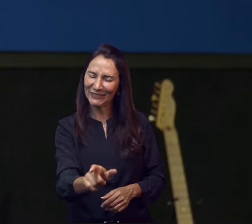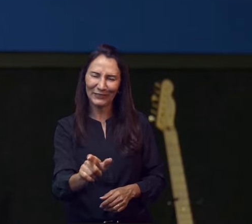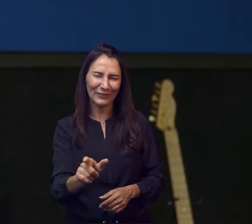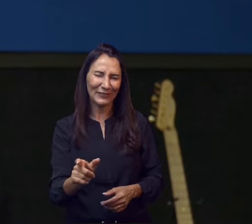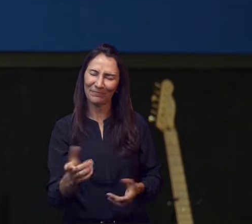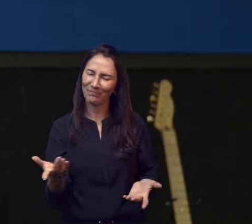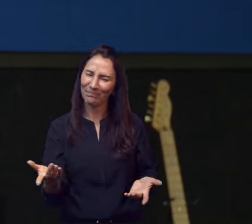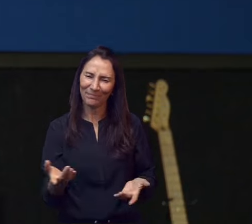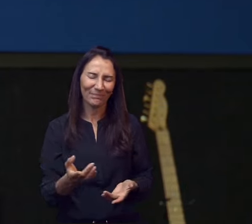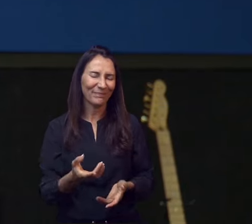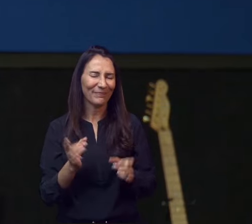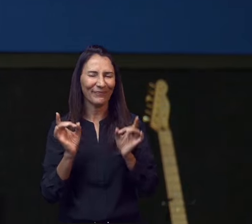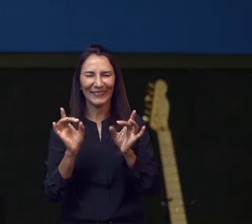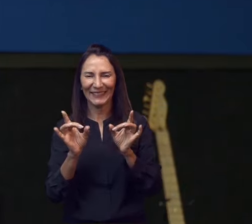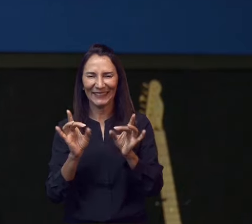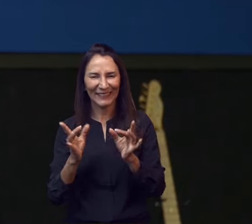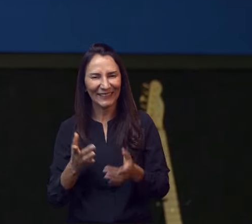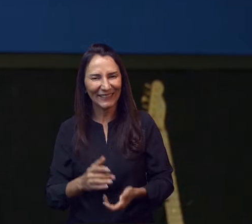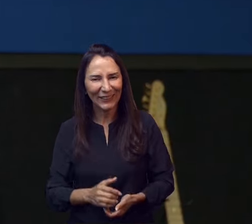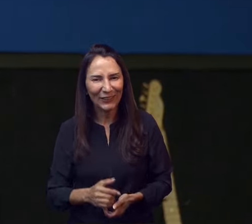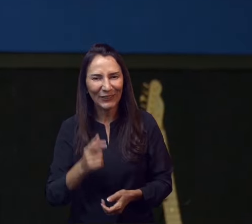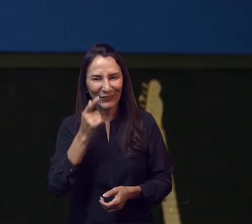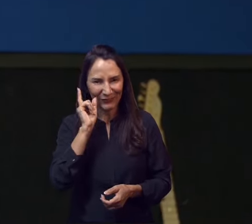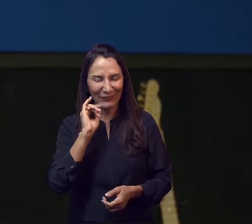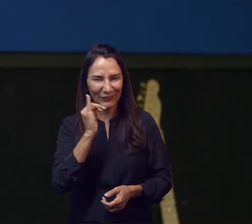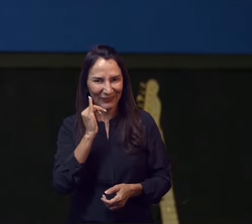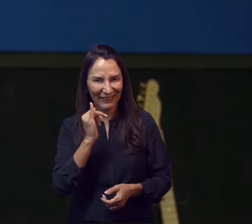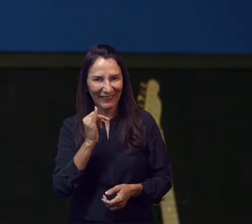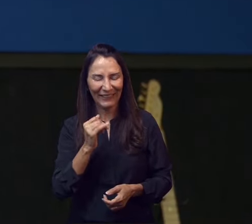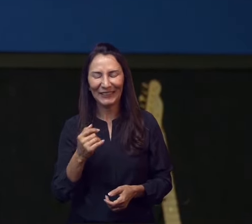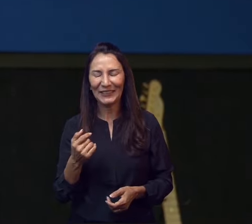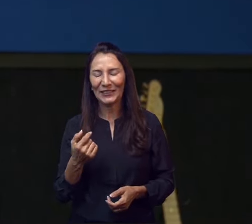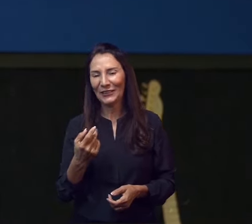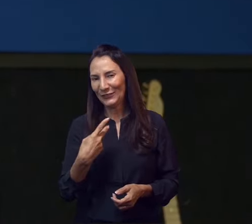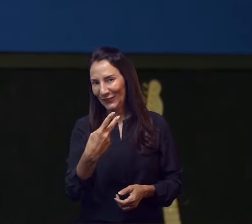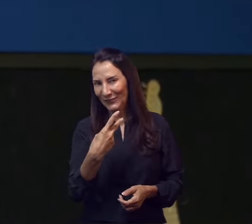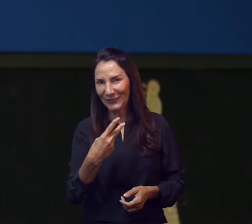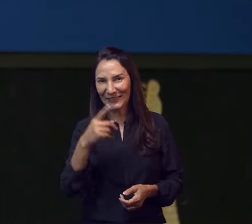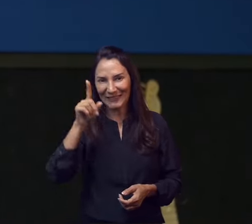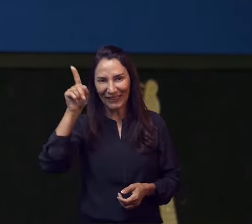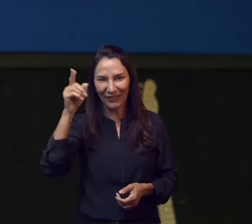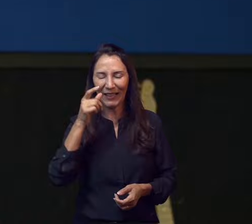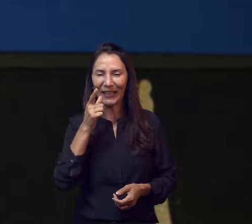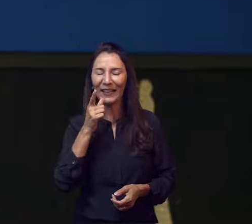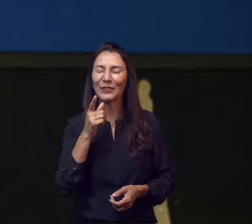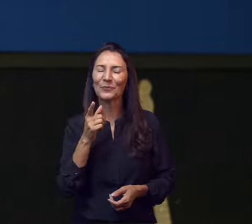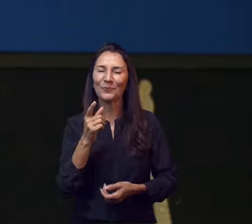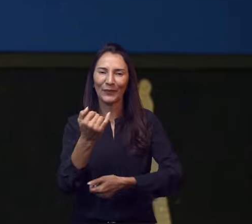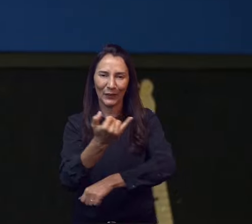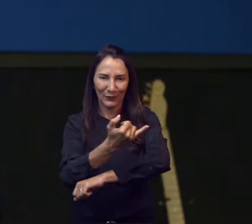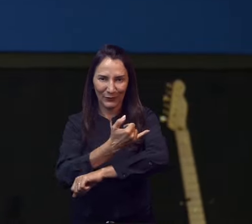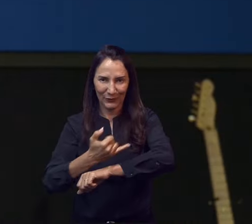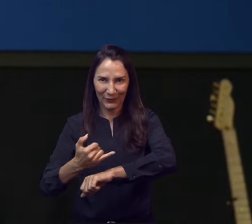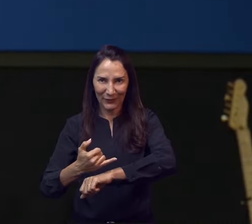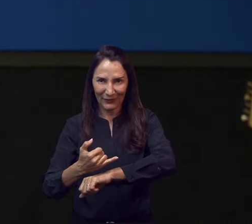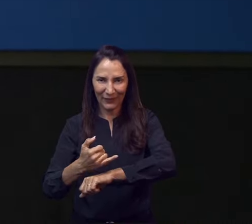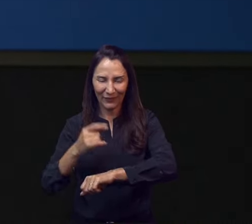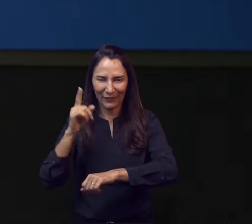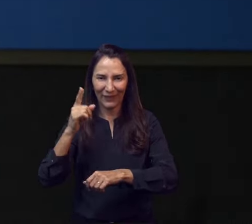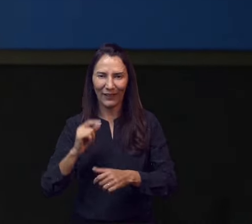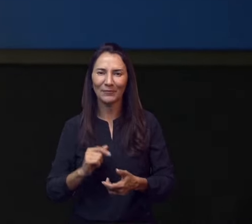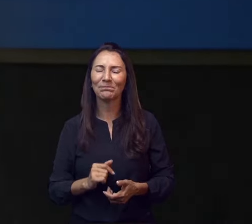é onde eu contei aqui com uma vez a gente estava no rio Jordão eu tava tendo um problema que tinha que